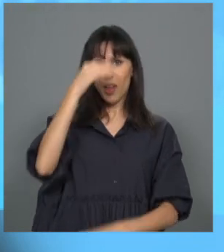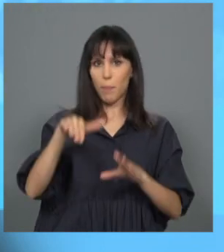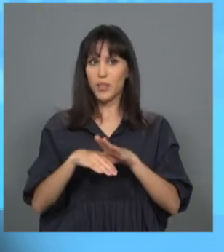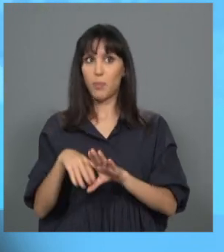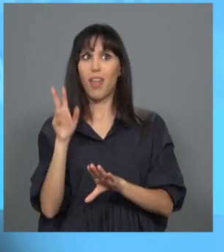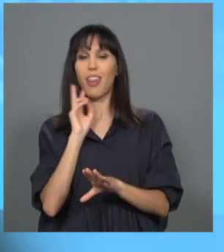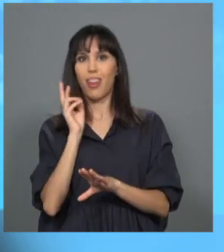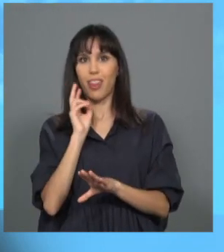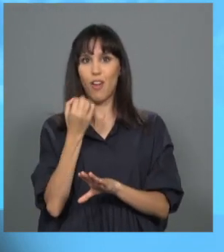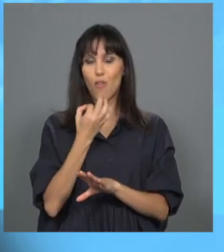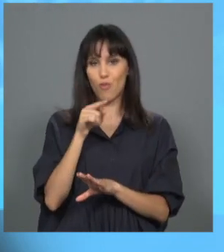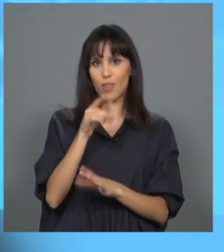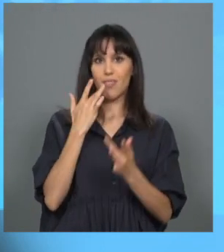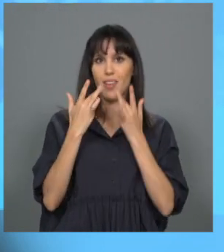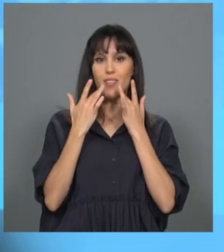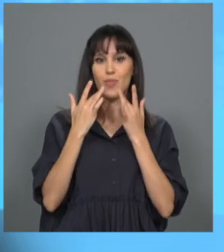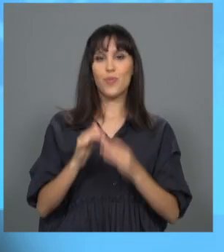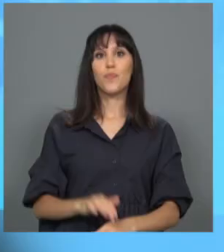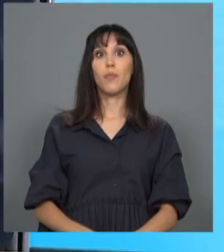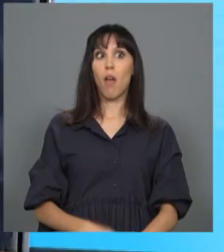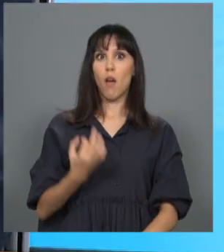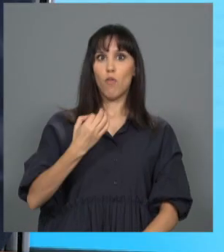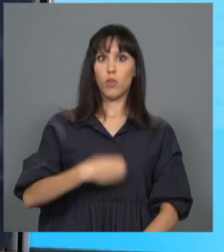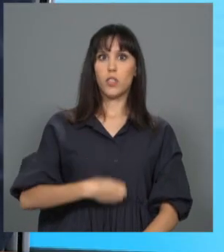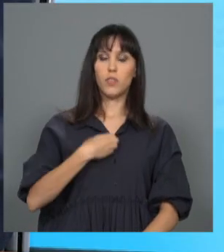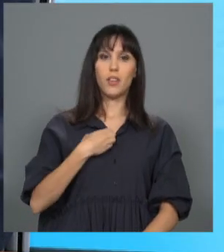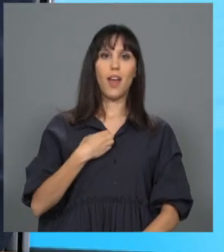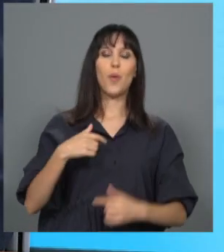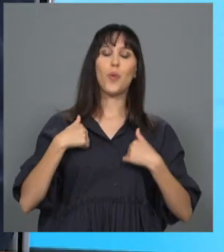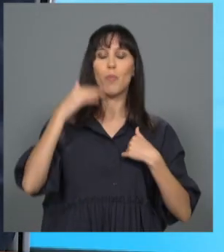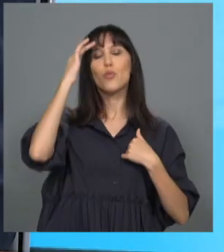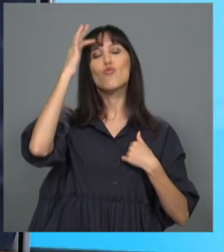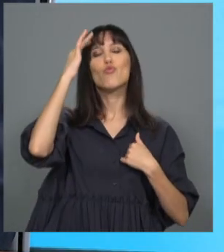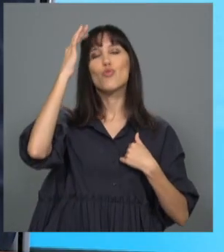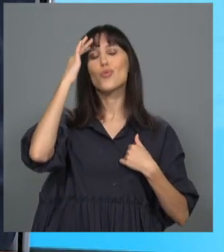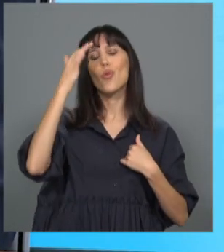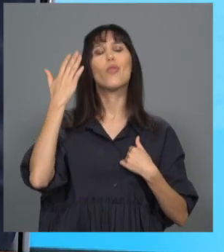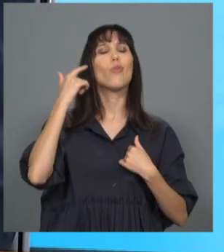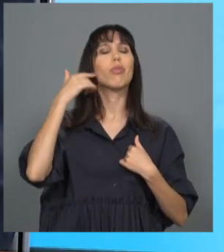assistir a esta representação? Significou a realização de um sonho que eu tinha desde